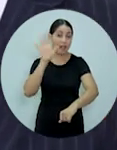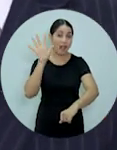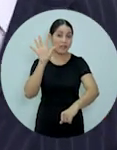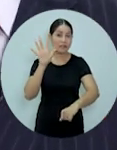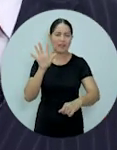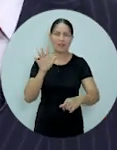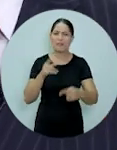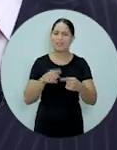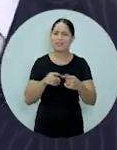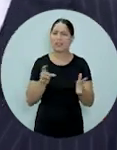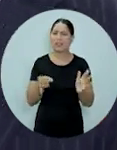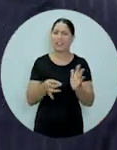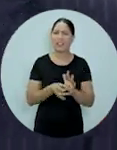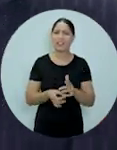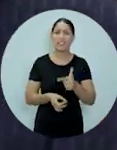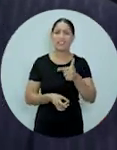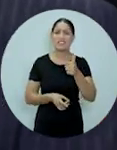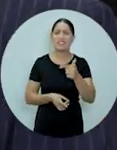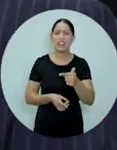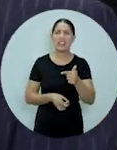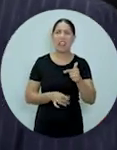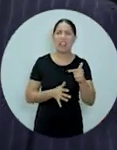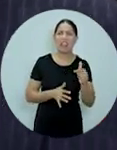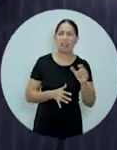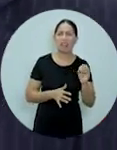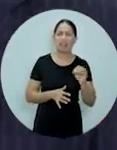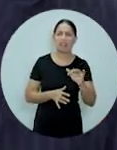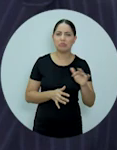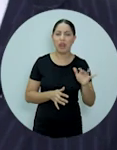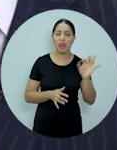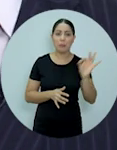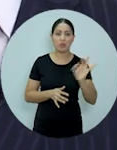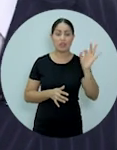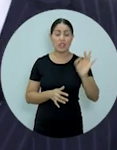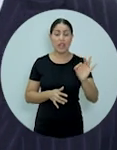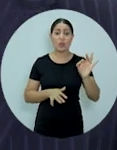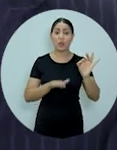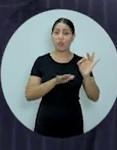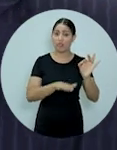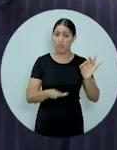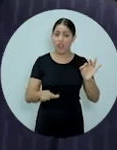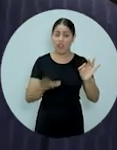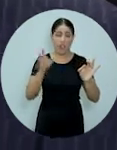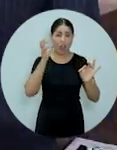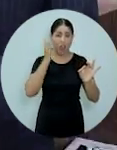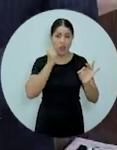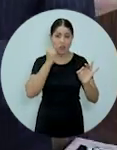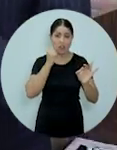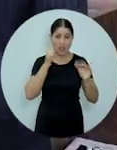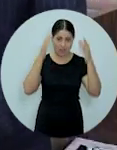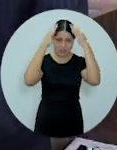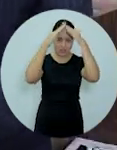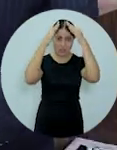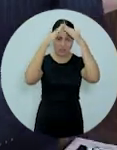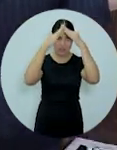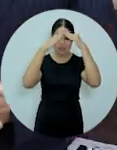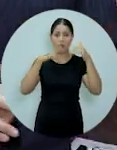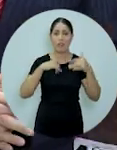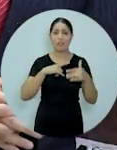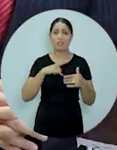claros, quando a realidade é outra. 70 e poucos % das crianças que estão para ser adotadas nesse